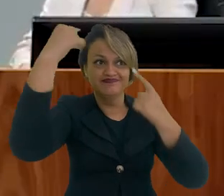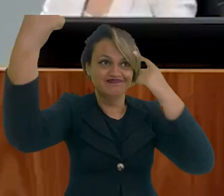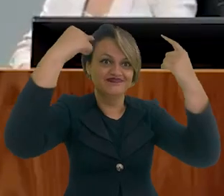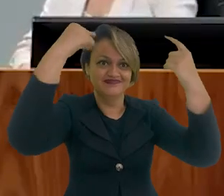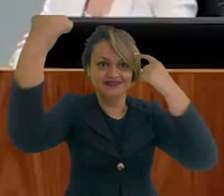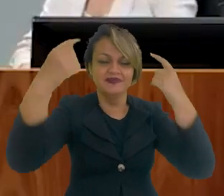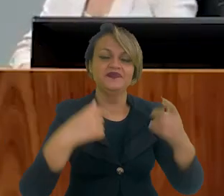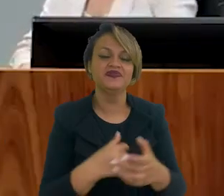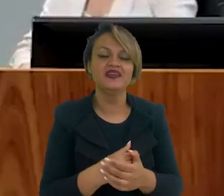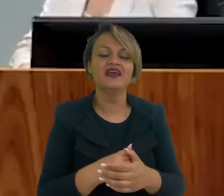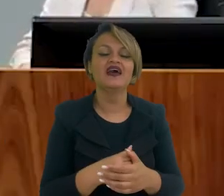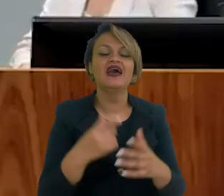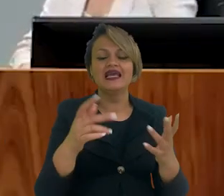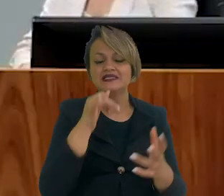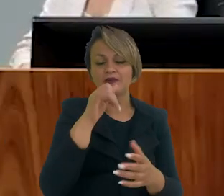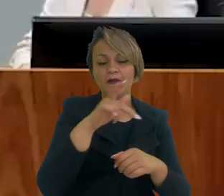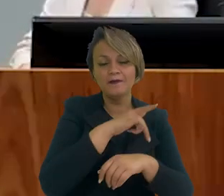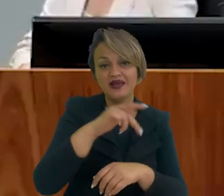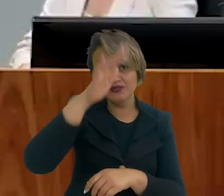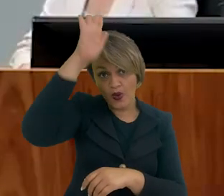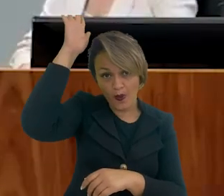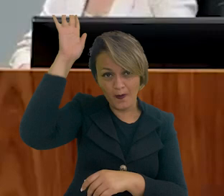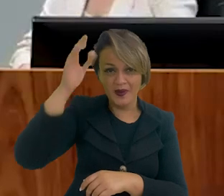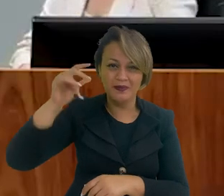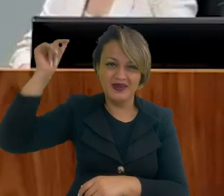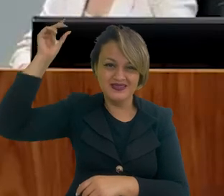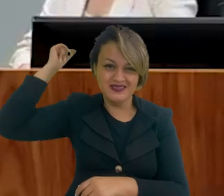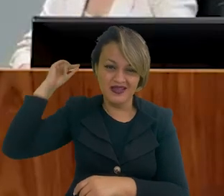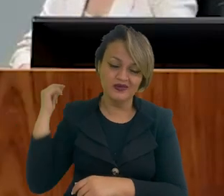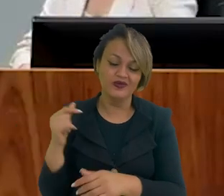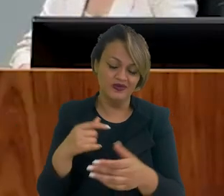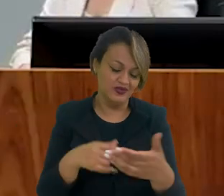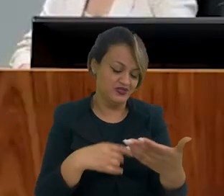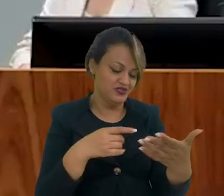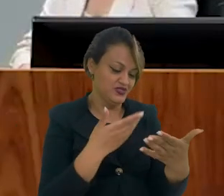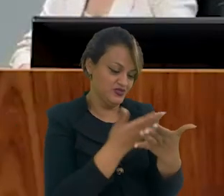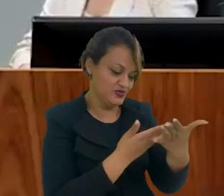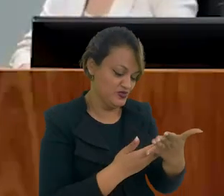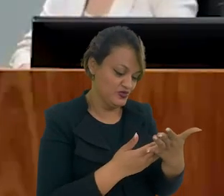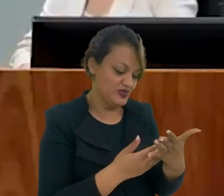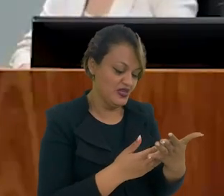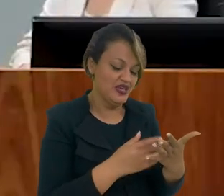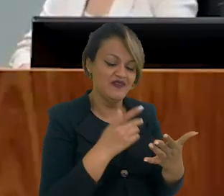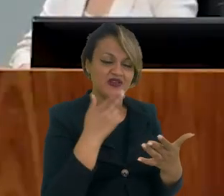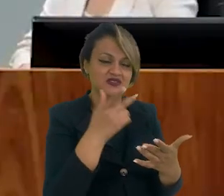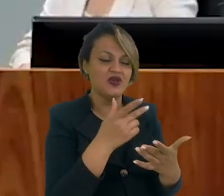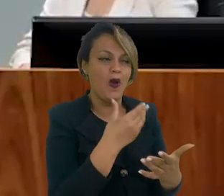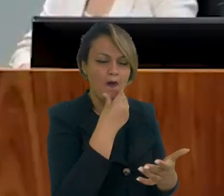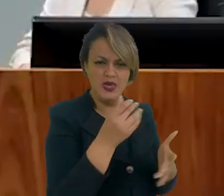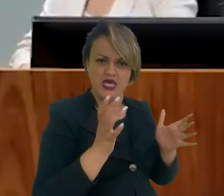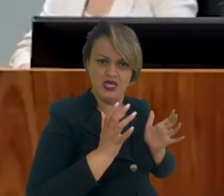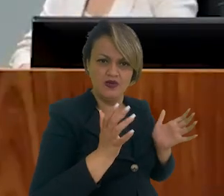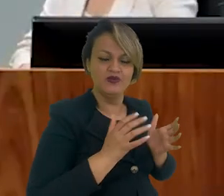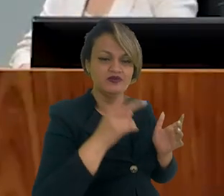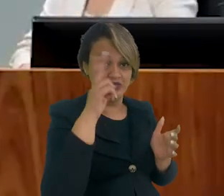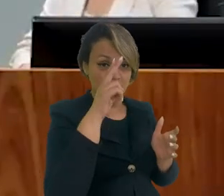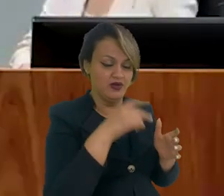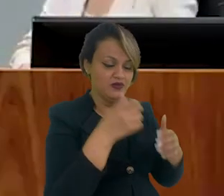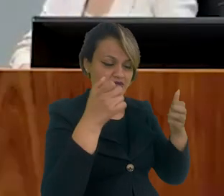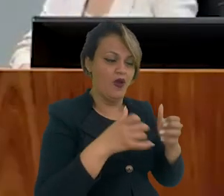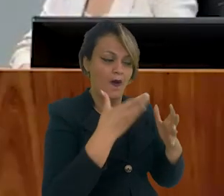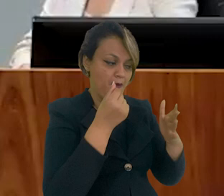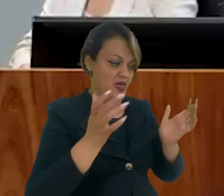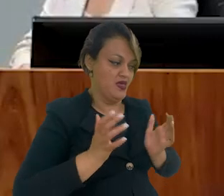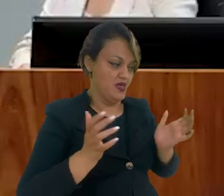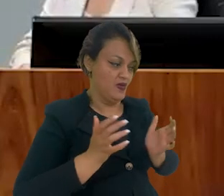aperto dos 40 fica assim o fato assim eu tinha um caso em Roma Antiga é um caso sempre a gente estuda em legislação